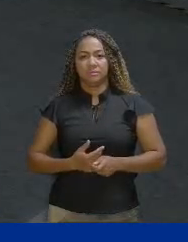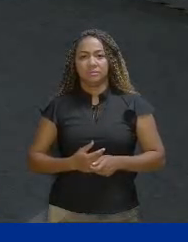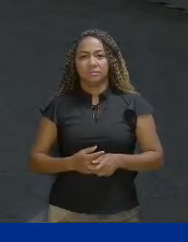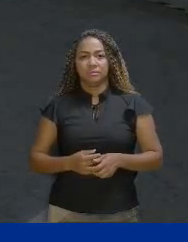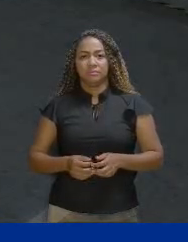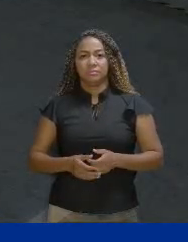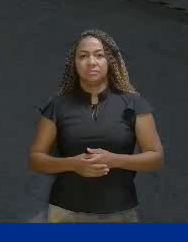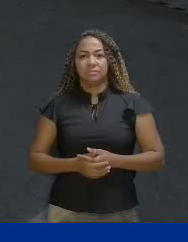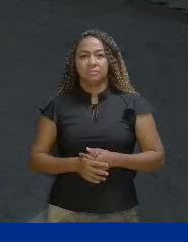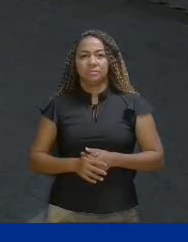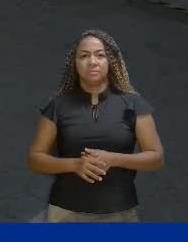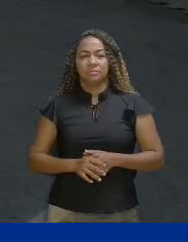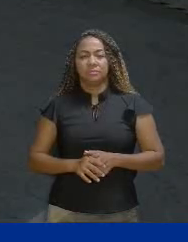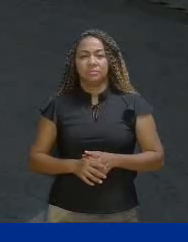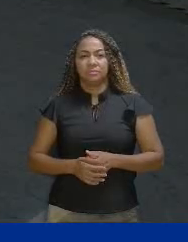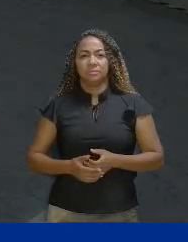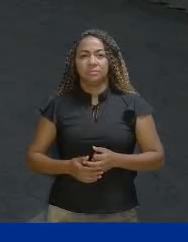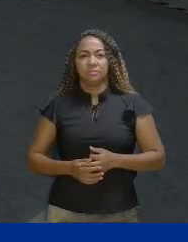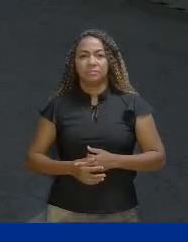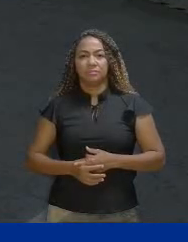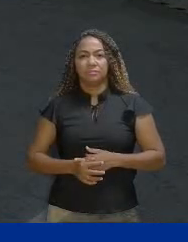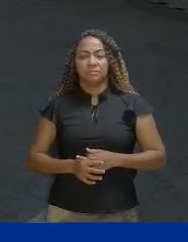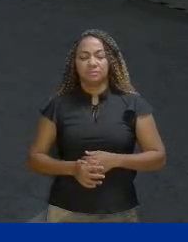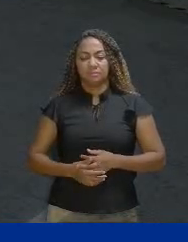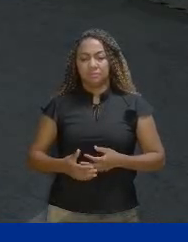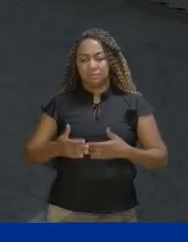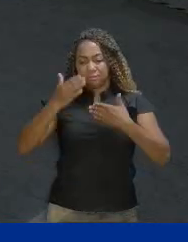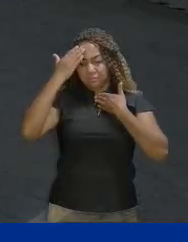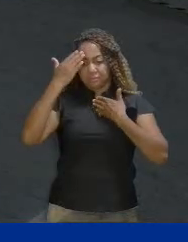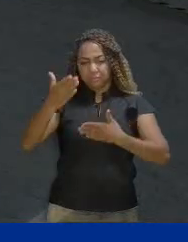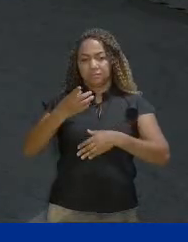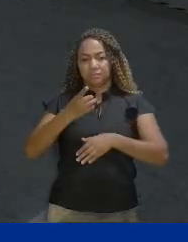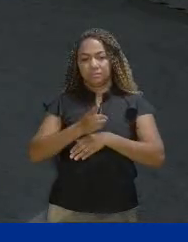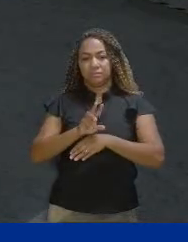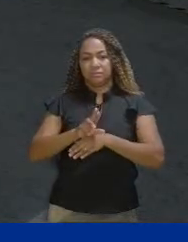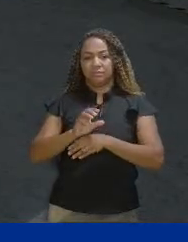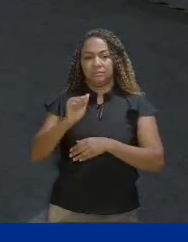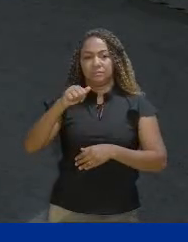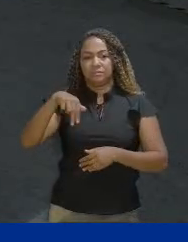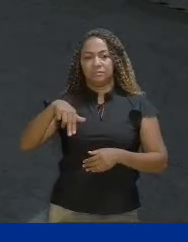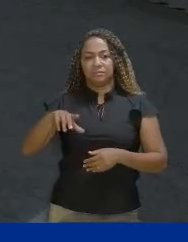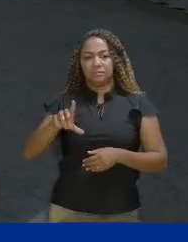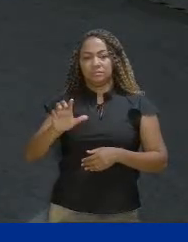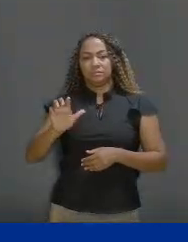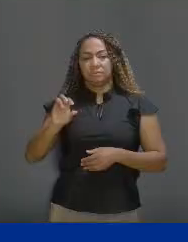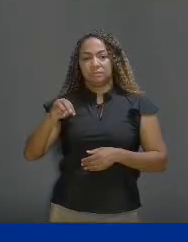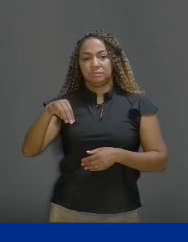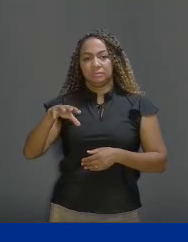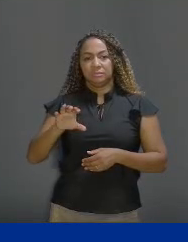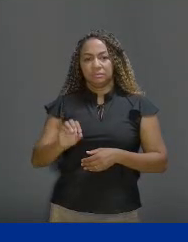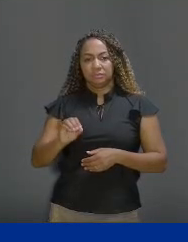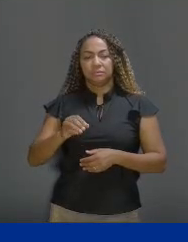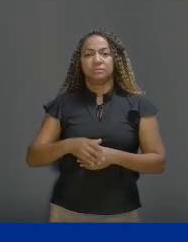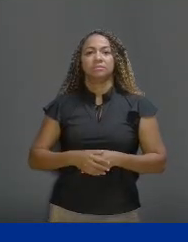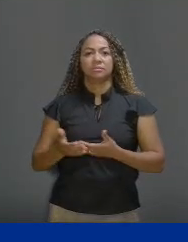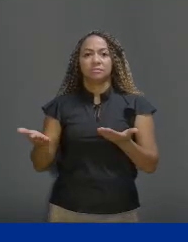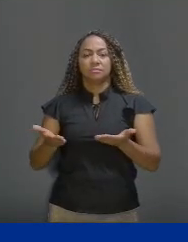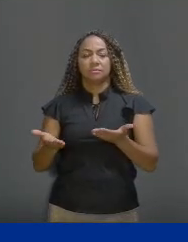Imagem ampla do plenário. Muito obrigado, doutor Anselmo Gonçalves. Na Concedo tela,